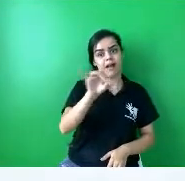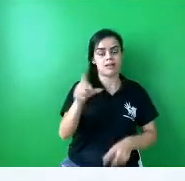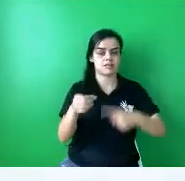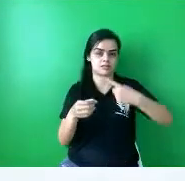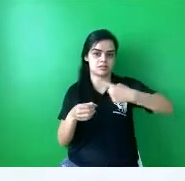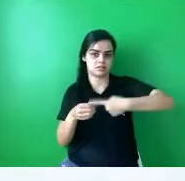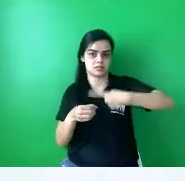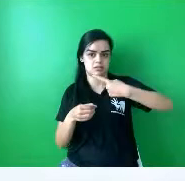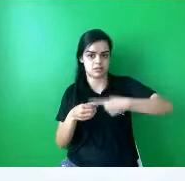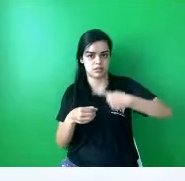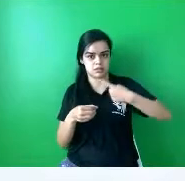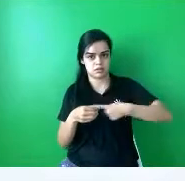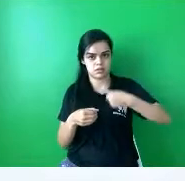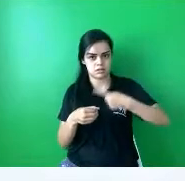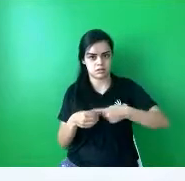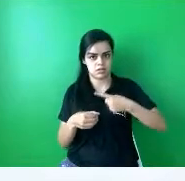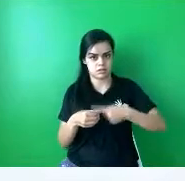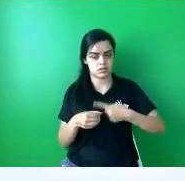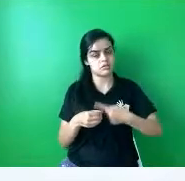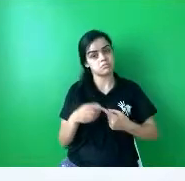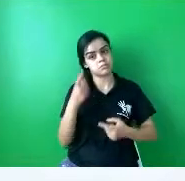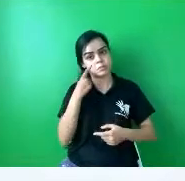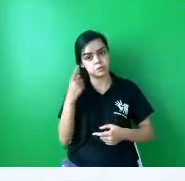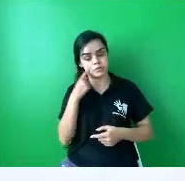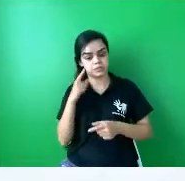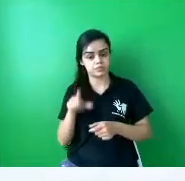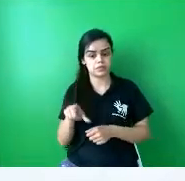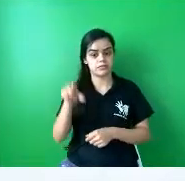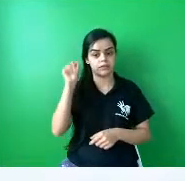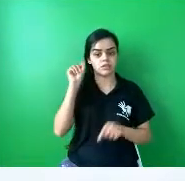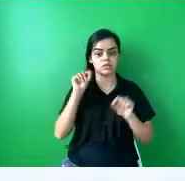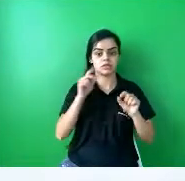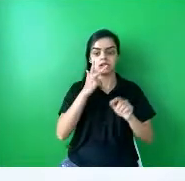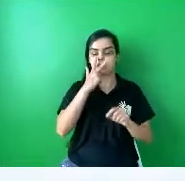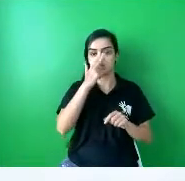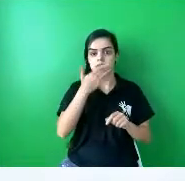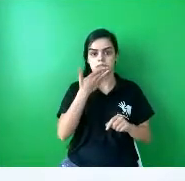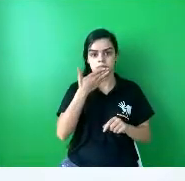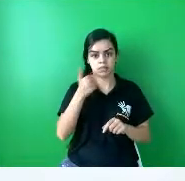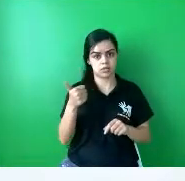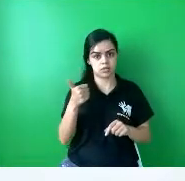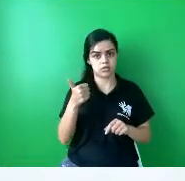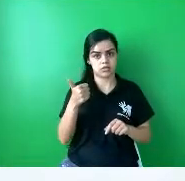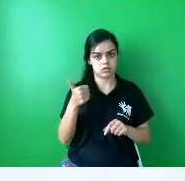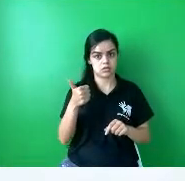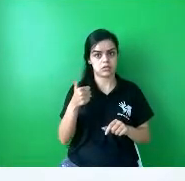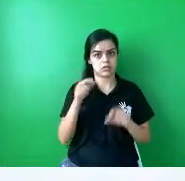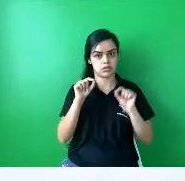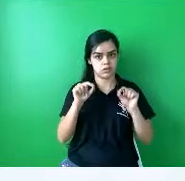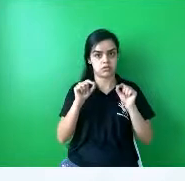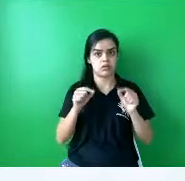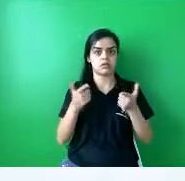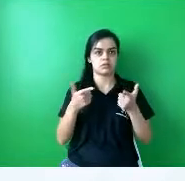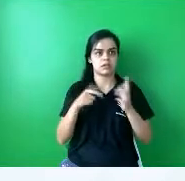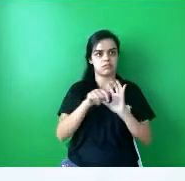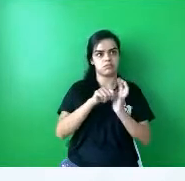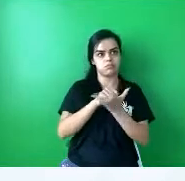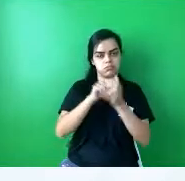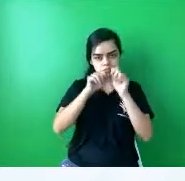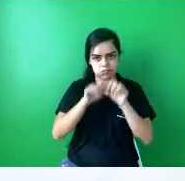município ele vai fazer o que ele acha melhor conforme está tendo a onda de